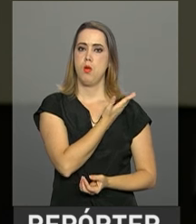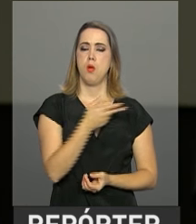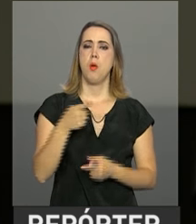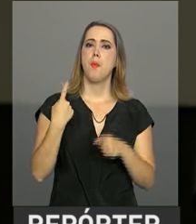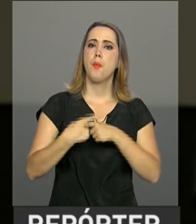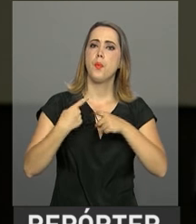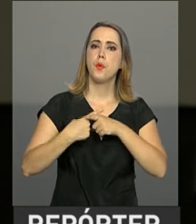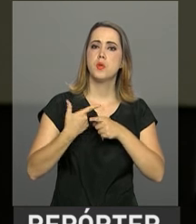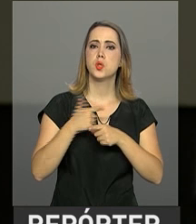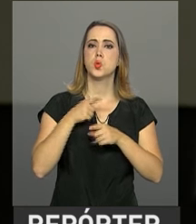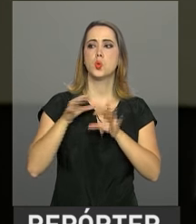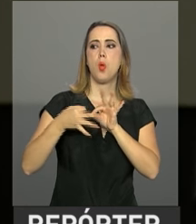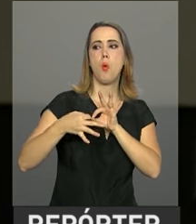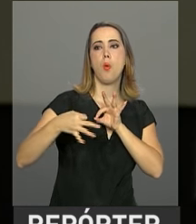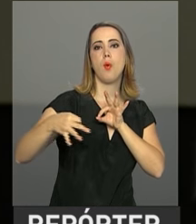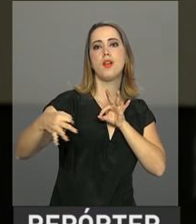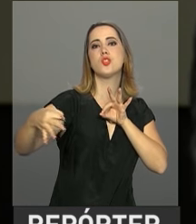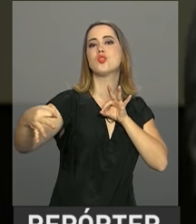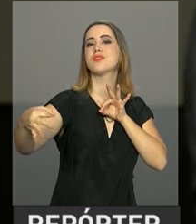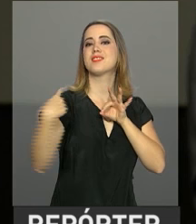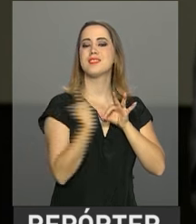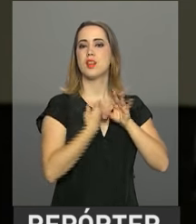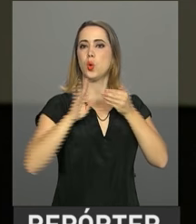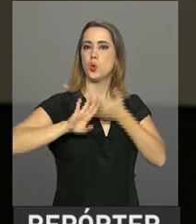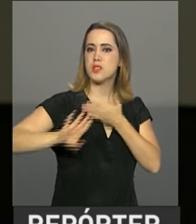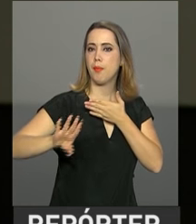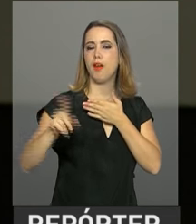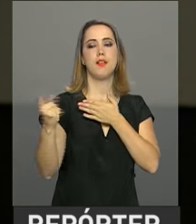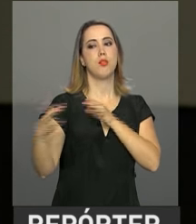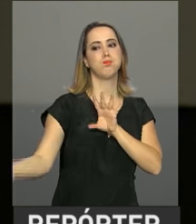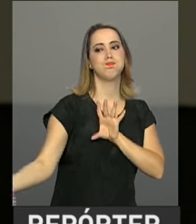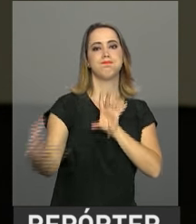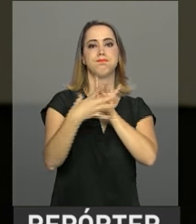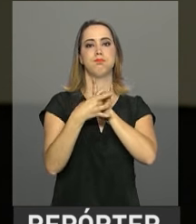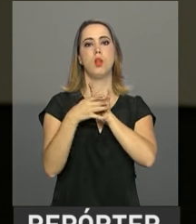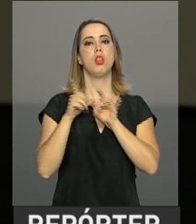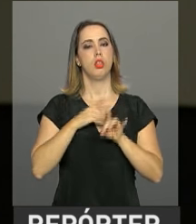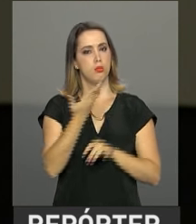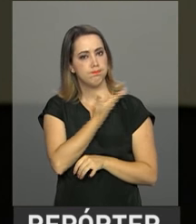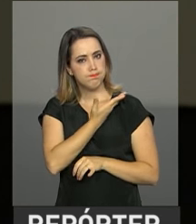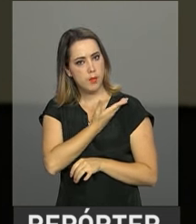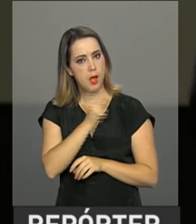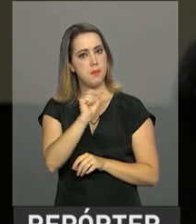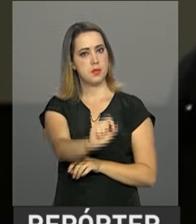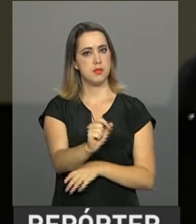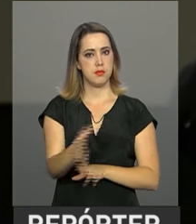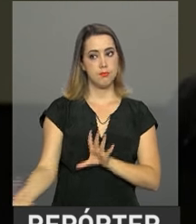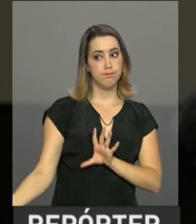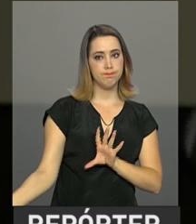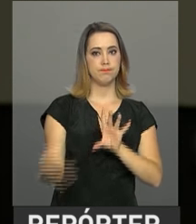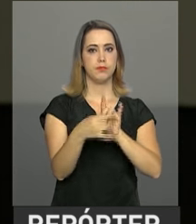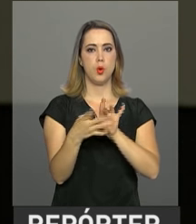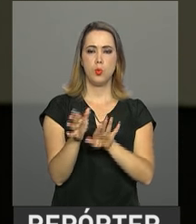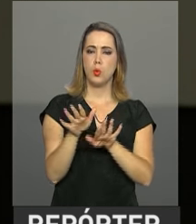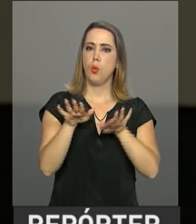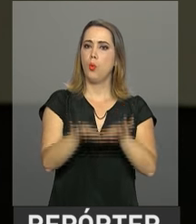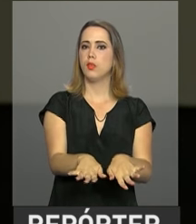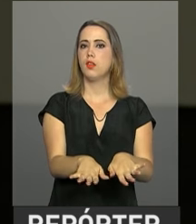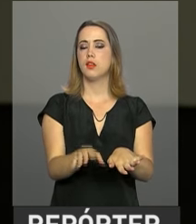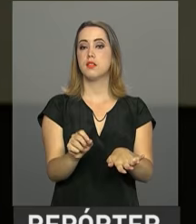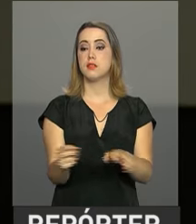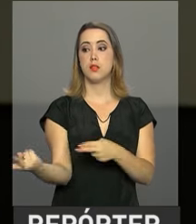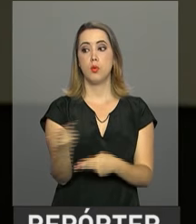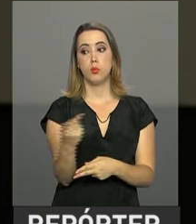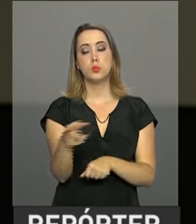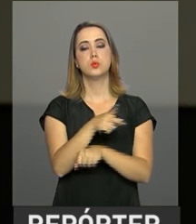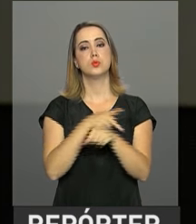separa do Líbano. Há um sentimento de fraternidade, de integração, que poderá ser feita, como lembra o ministro